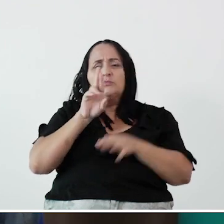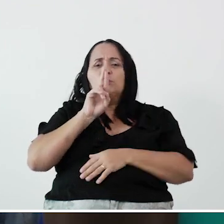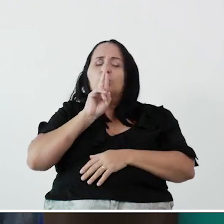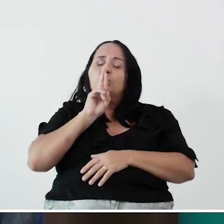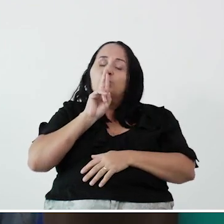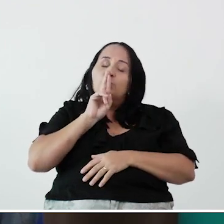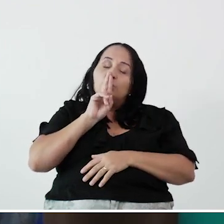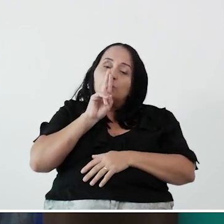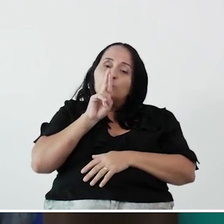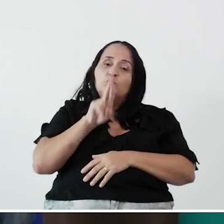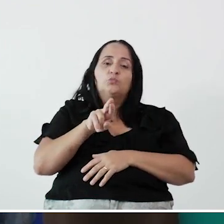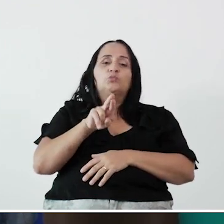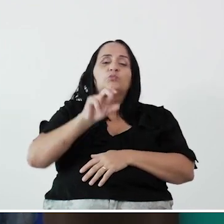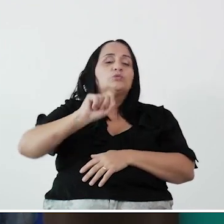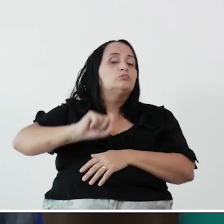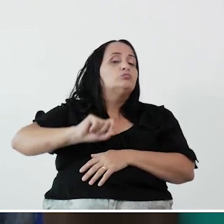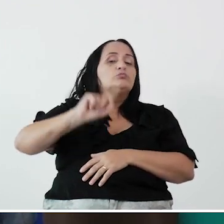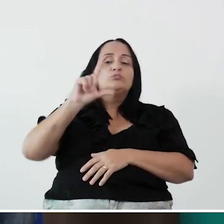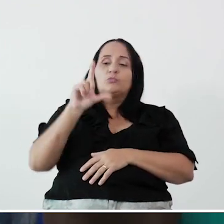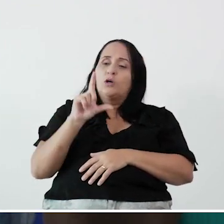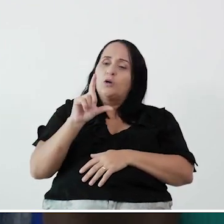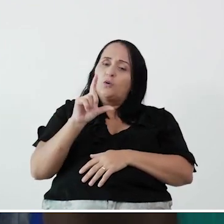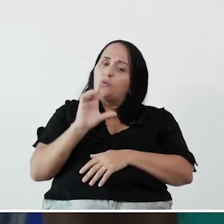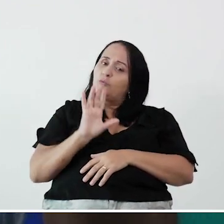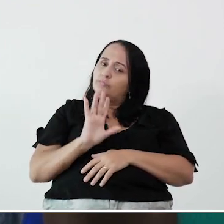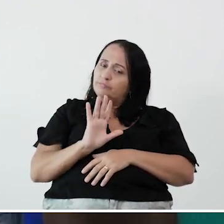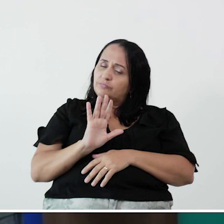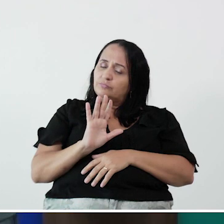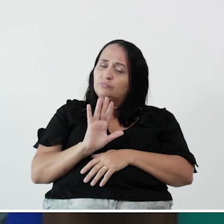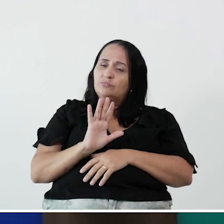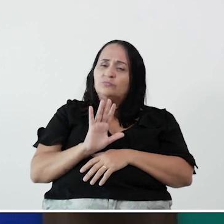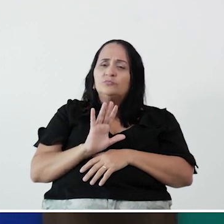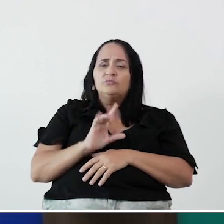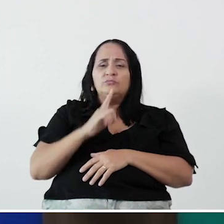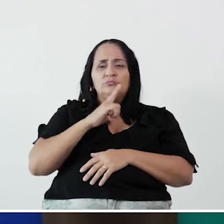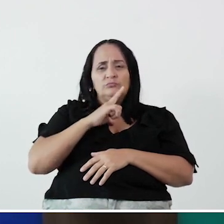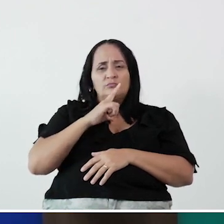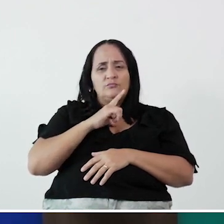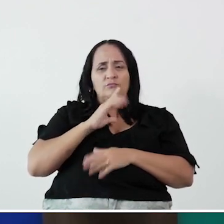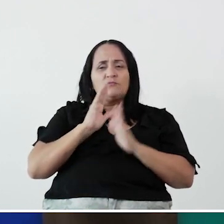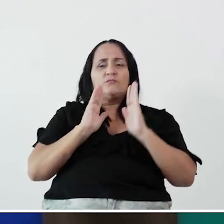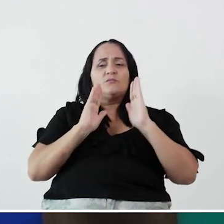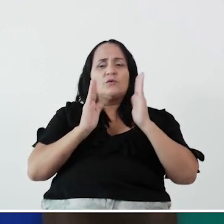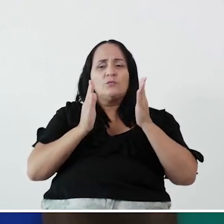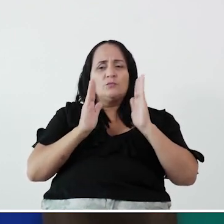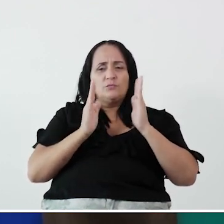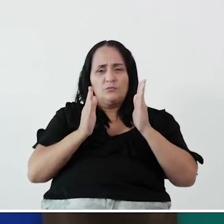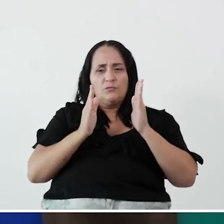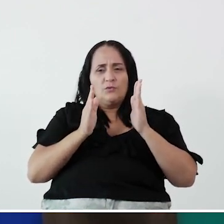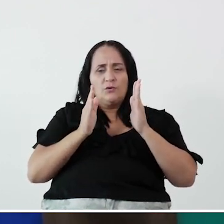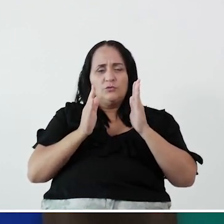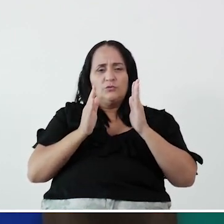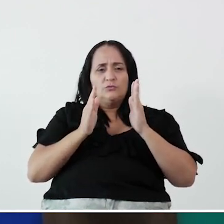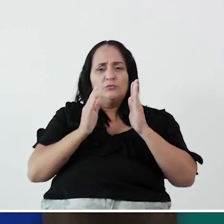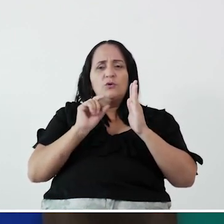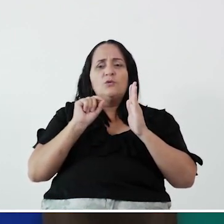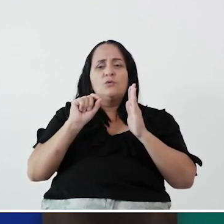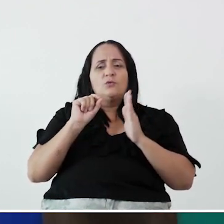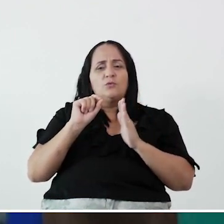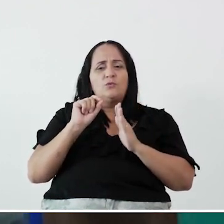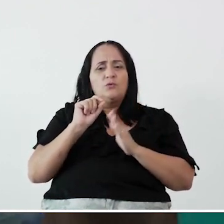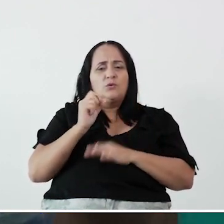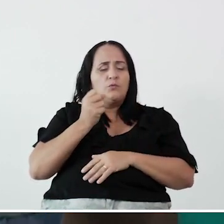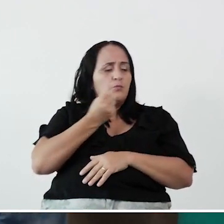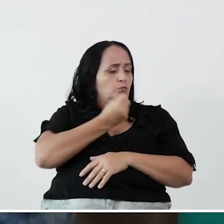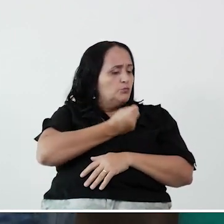tem do número que tem o maior módulo. Você está lembrado que o módulo de um número é o número sem o sinal.